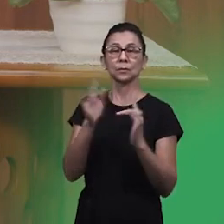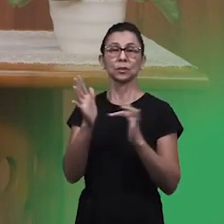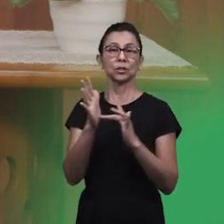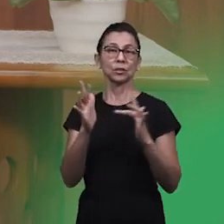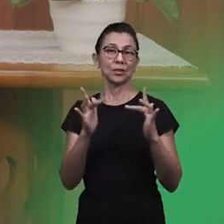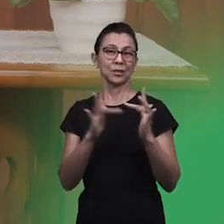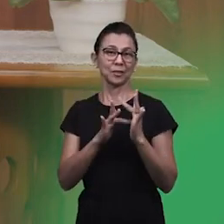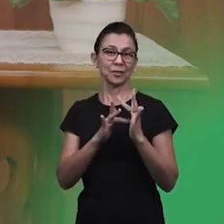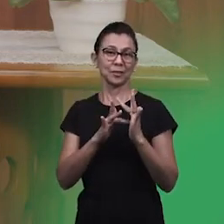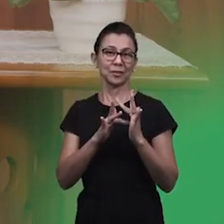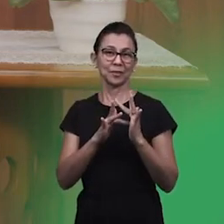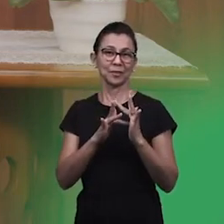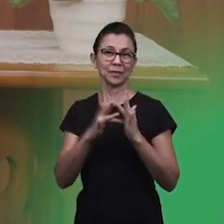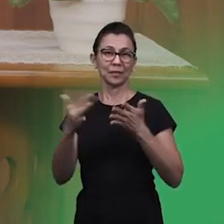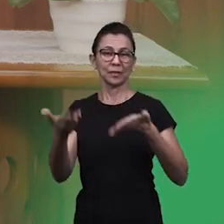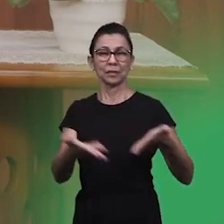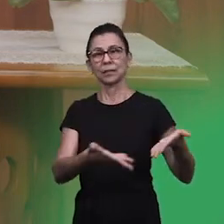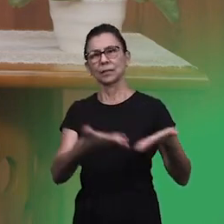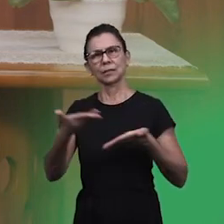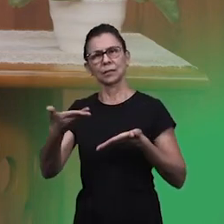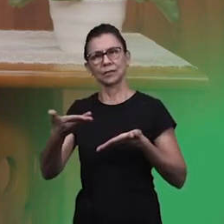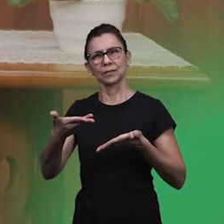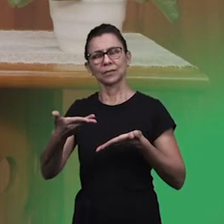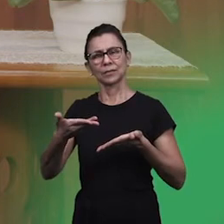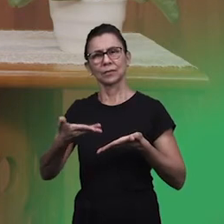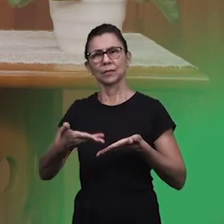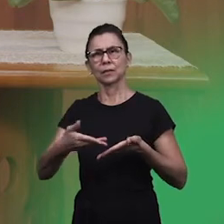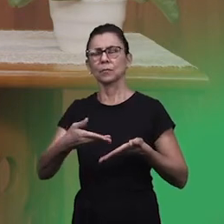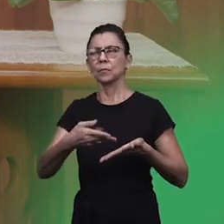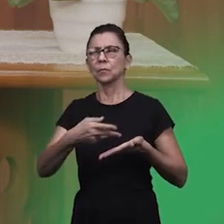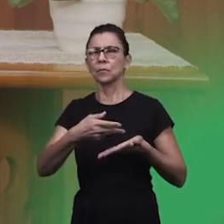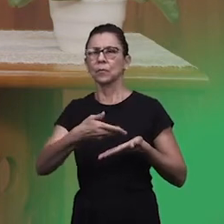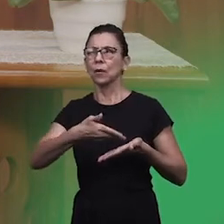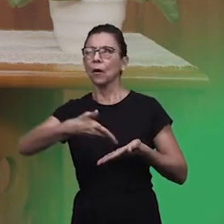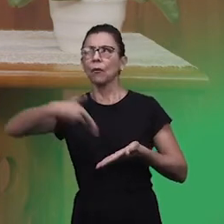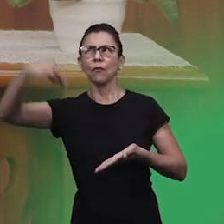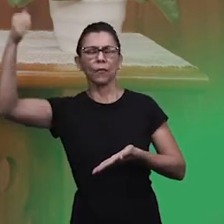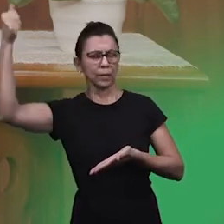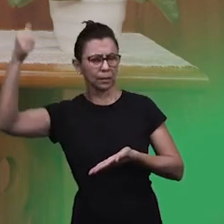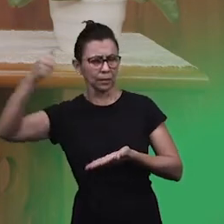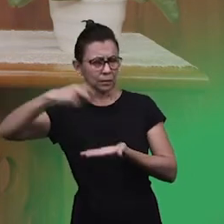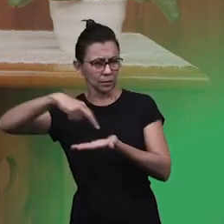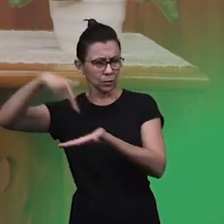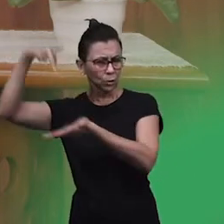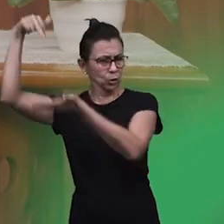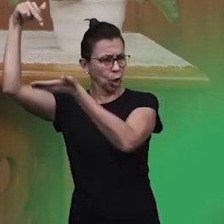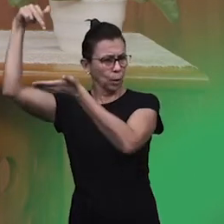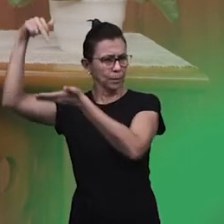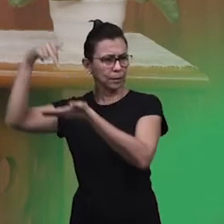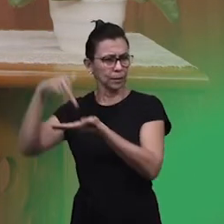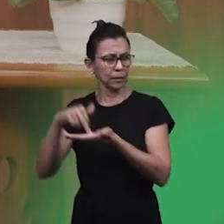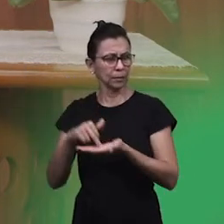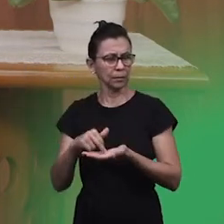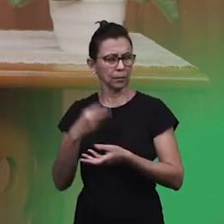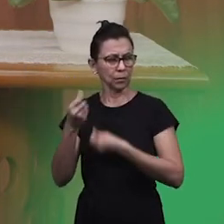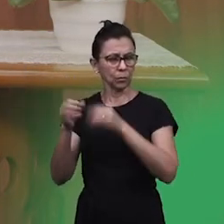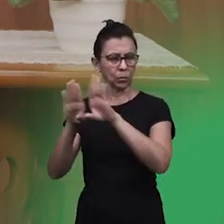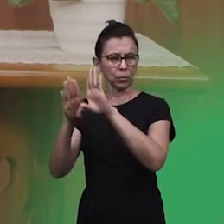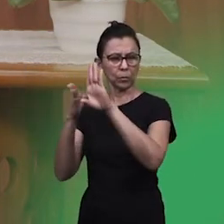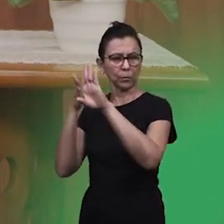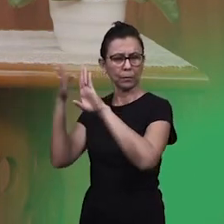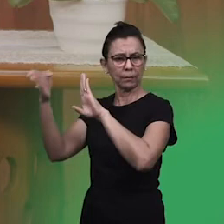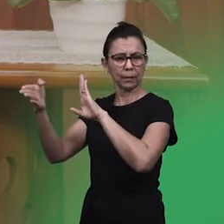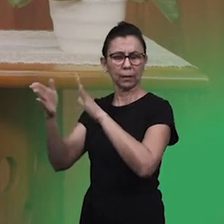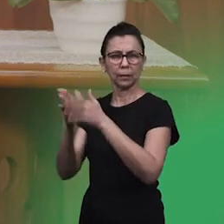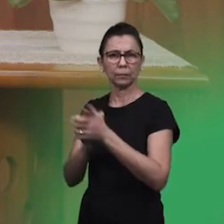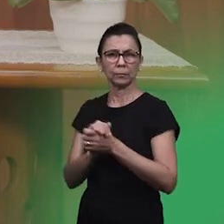nessa noite. Sobe aqui. Mas subir como, Senhor? Como eu vou subir? Como eu vou passar pela porta? Certa vez